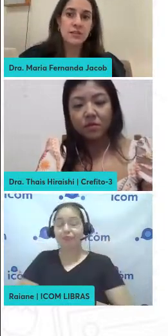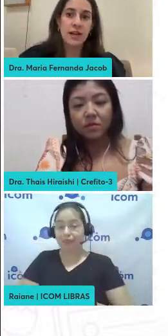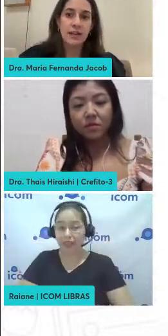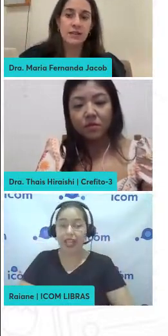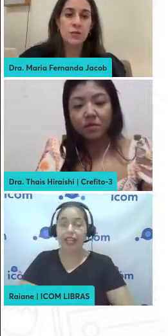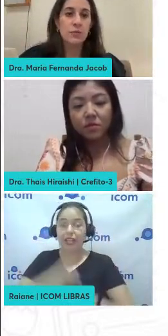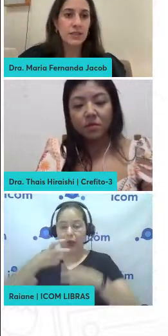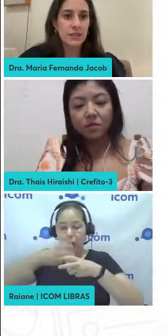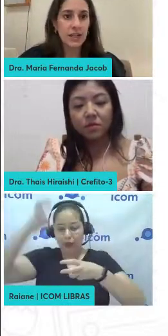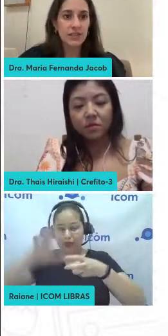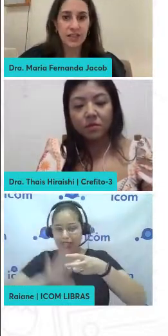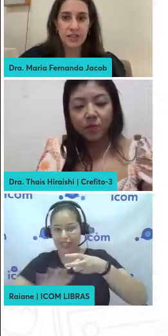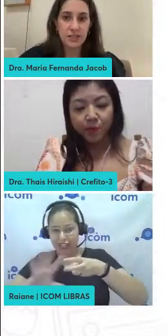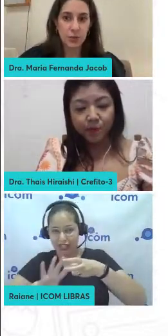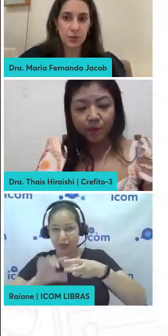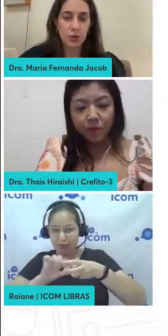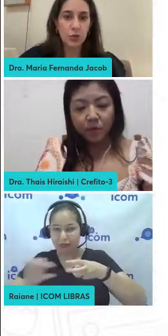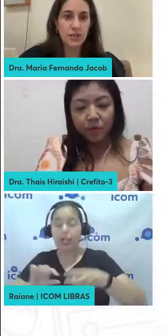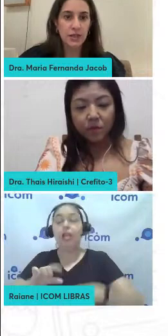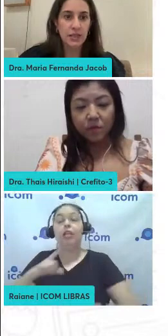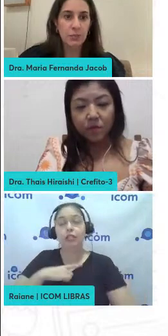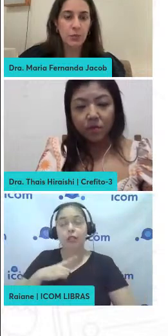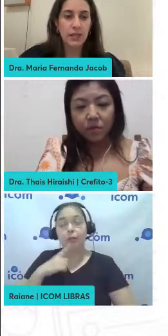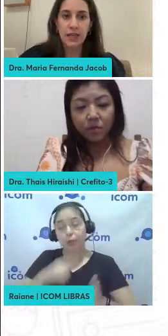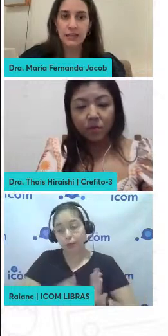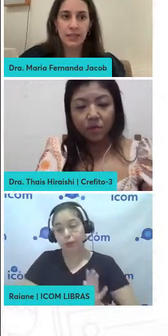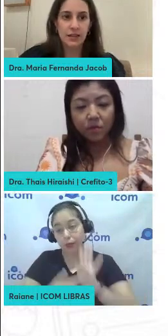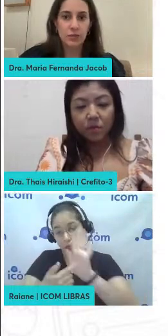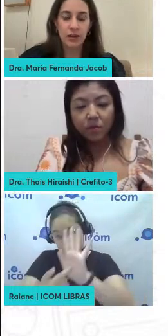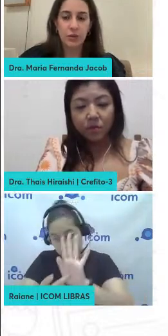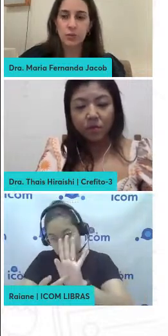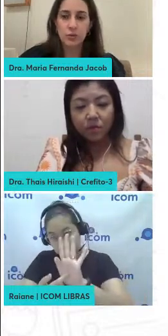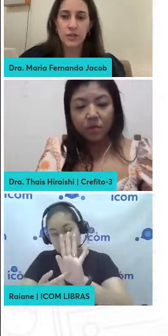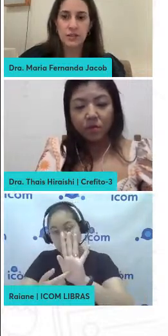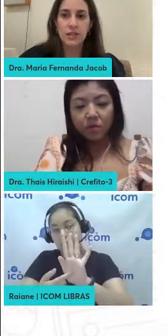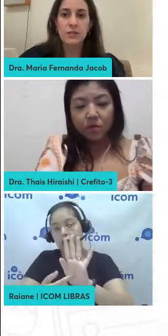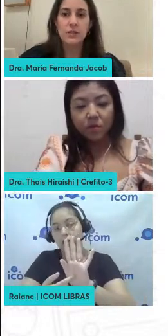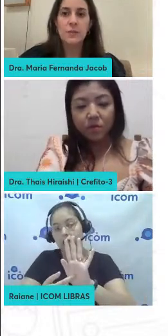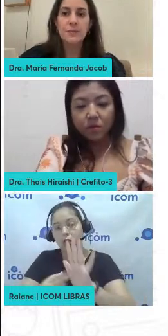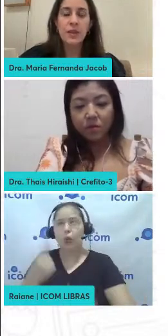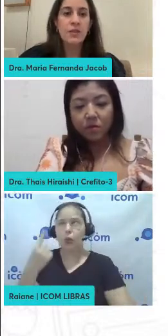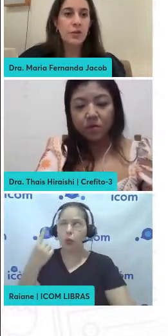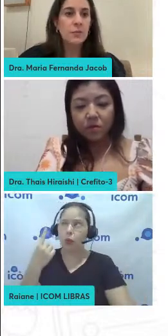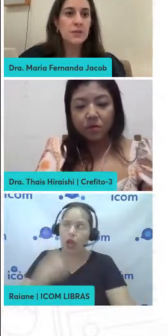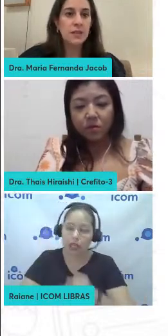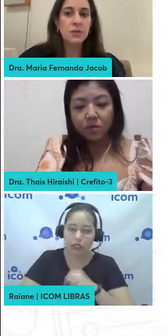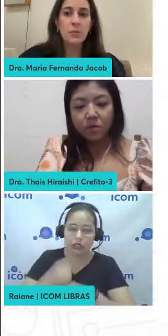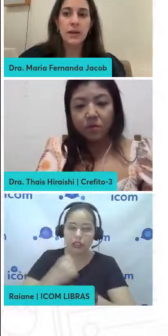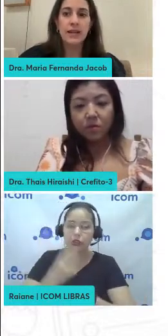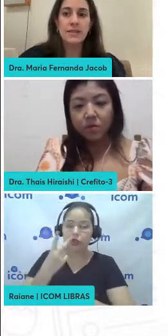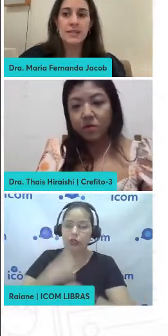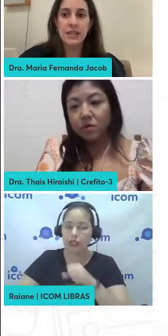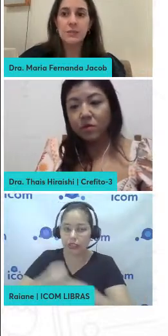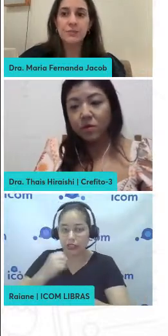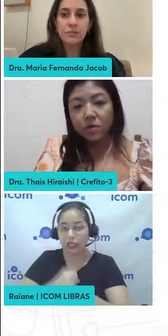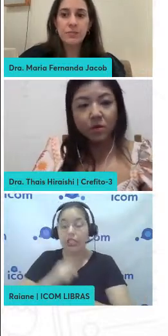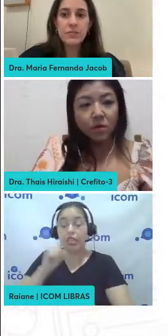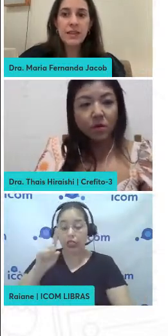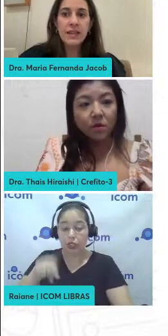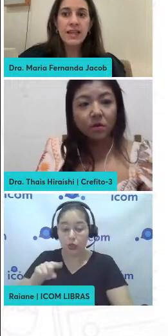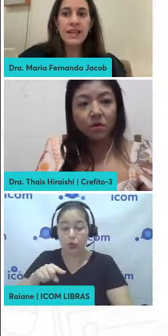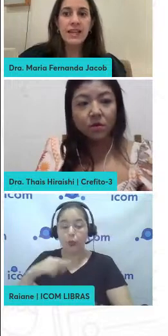mais utilizadas. E uma das referências que eu trouxe aqui, publicada há 2 anos, foi mostrando que o Pilates,